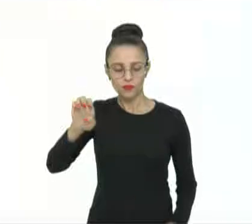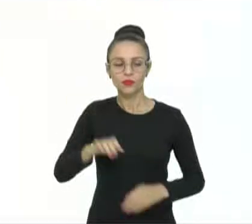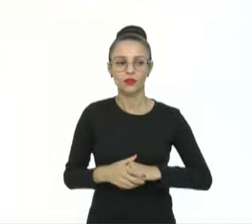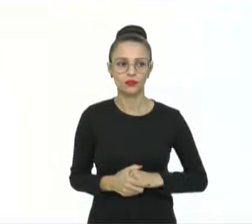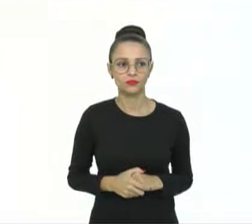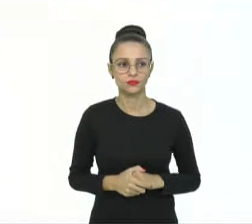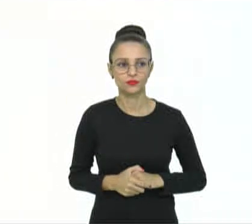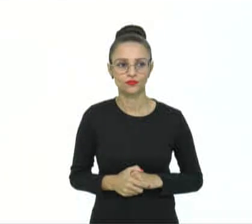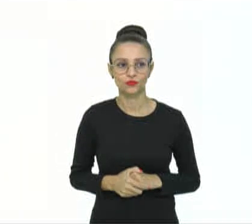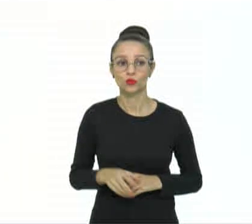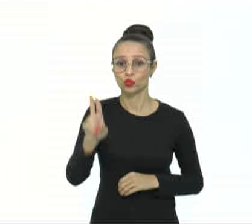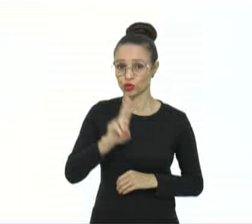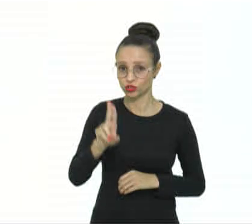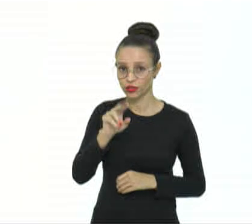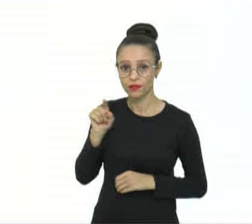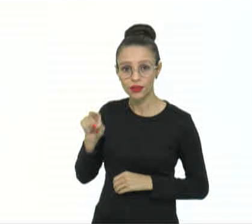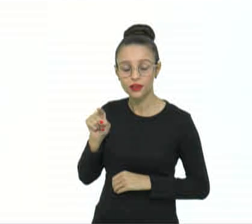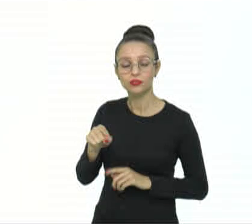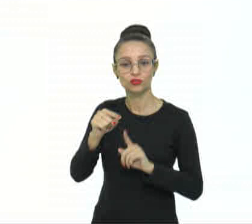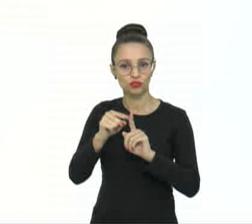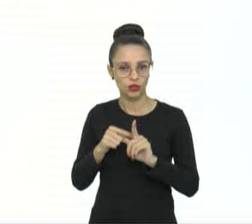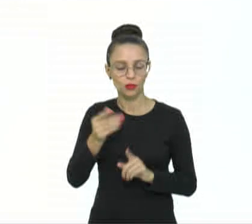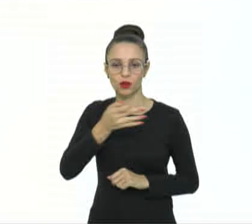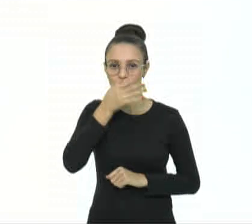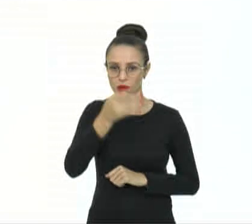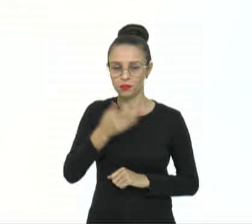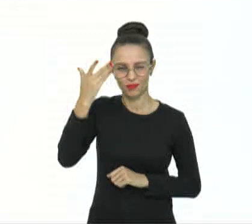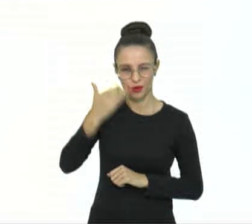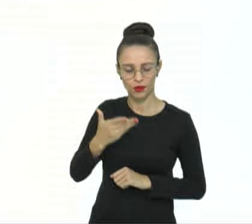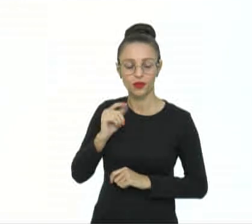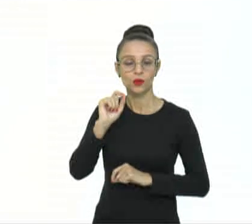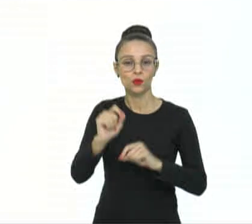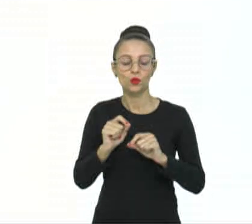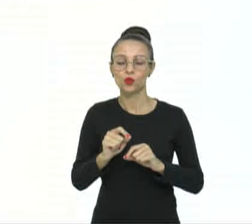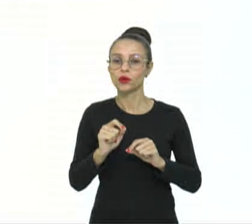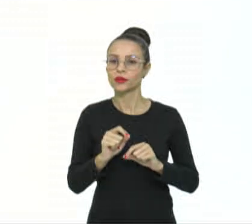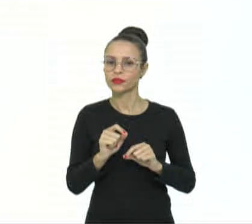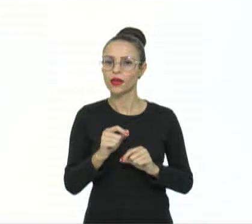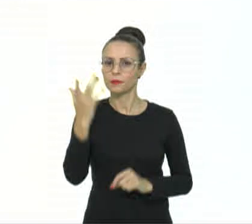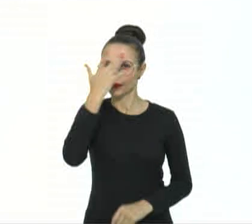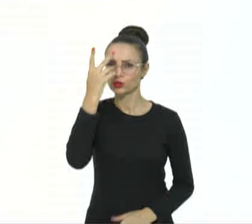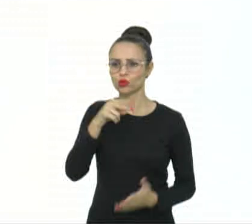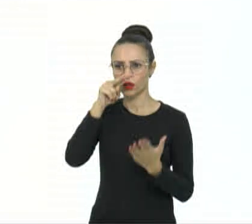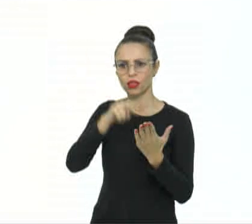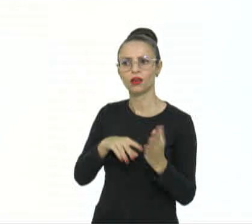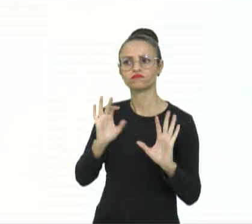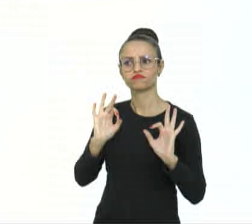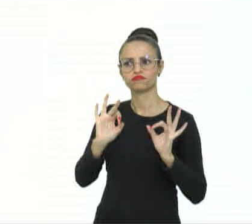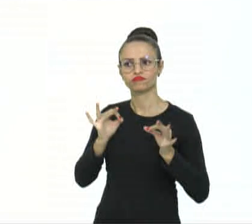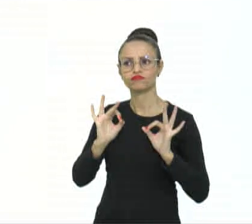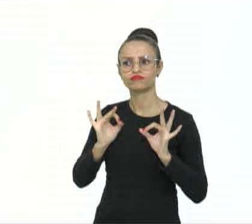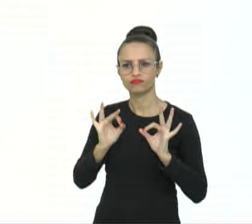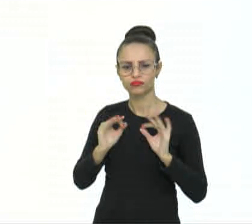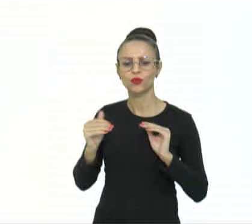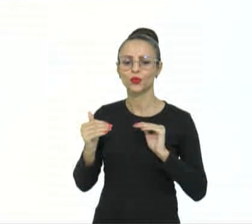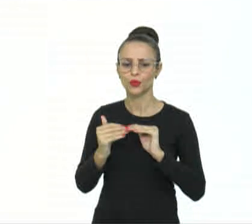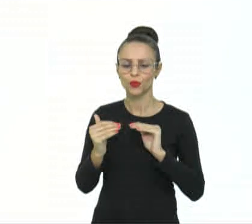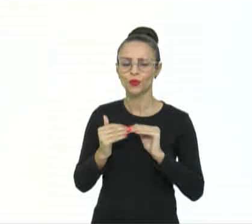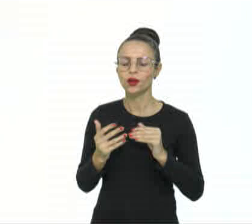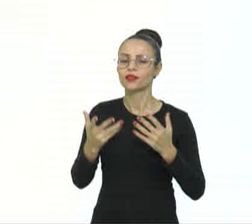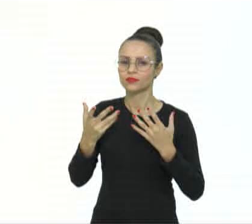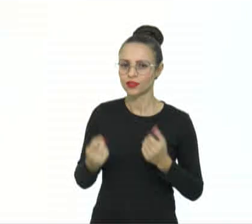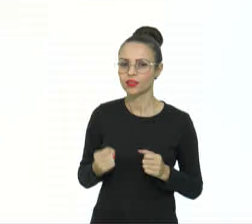A utilização desse tipo de recurso argumentativo busca convencer o interlocutor a admitir e também